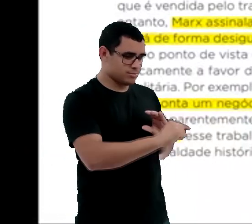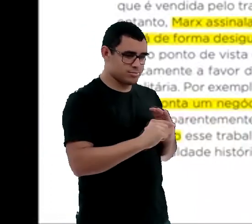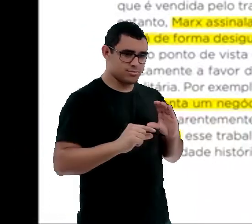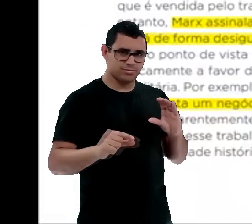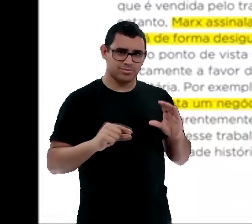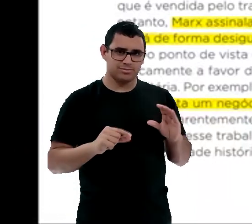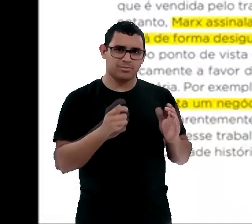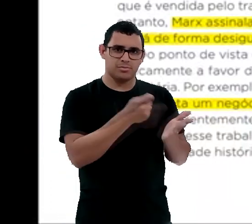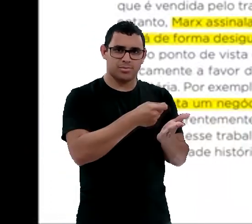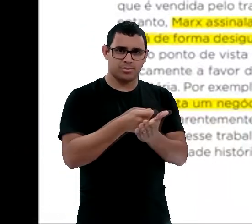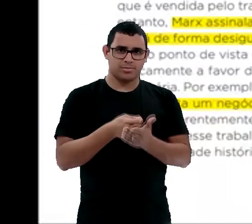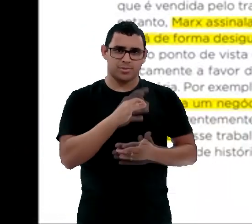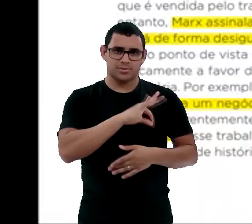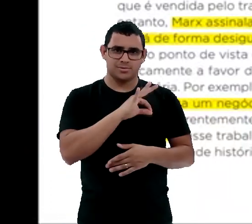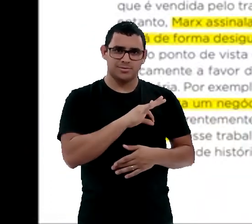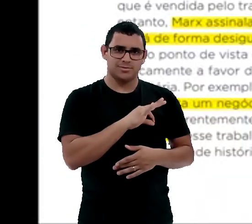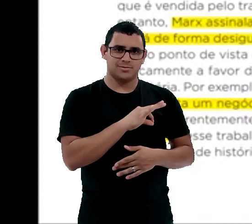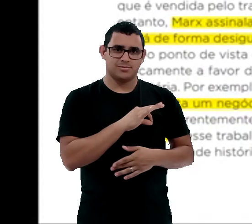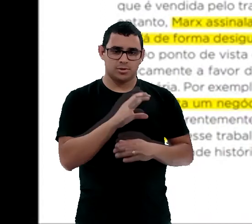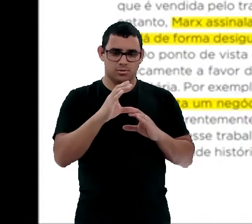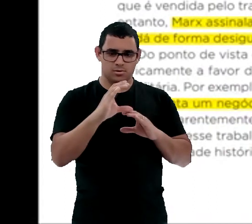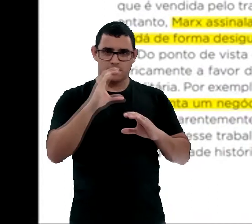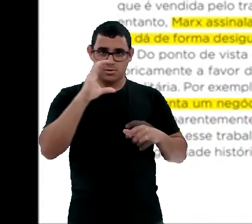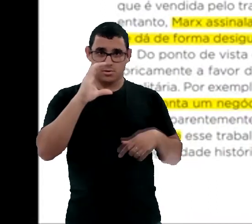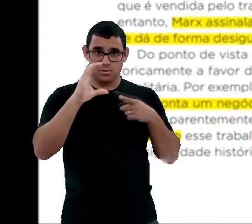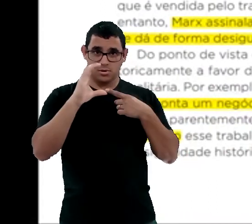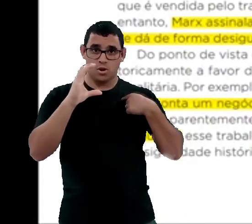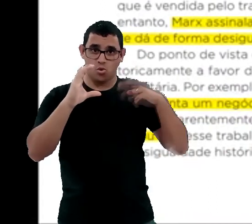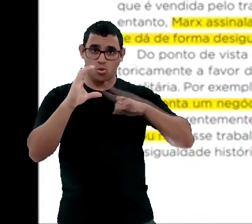O capitalista tem um capital, ele tem o dinheiro, tem